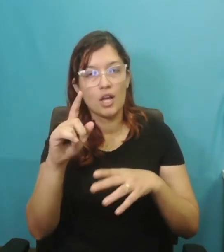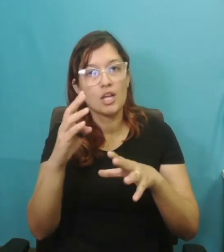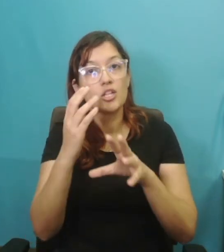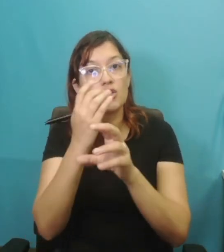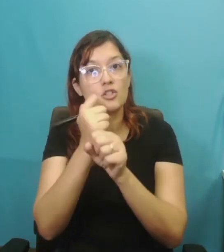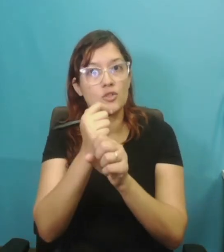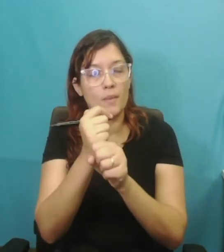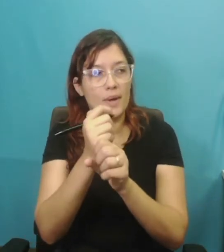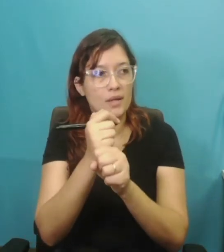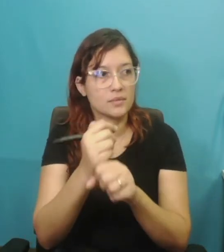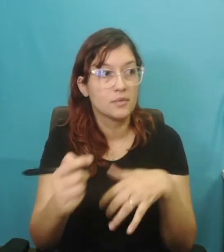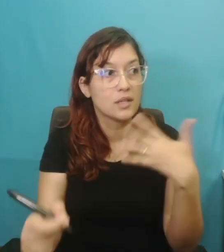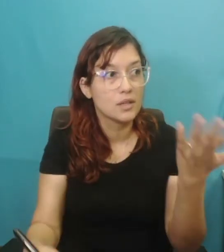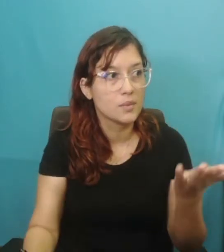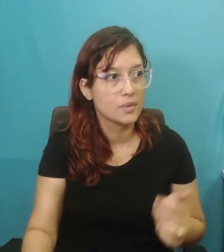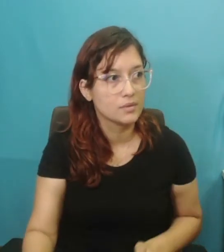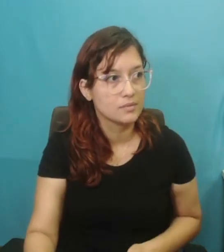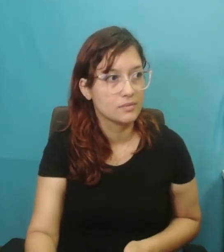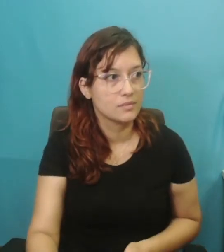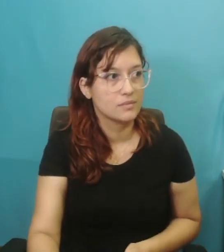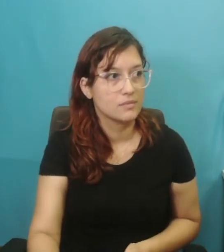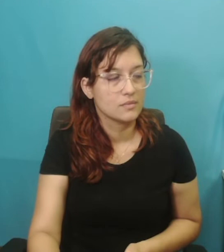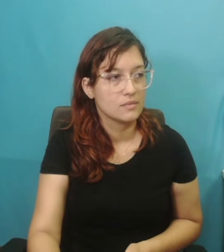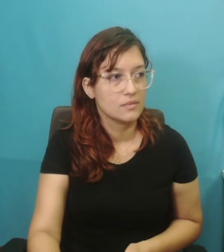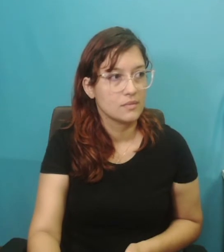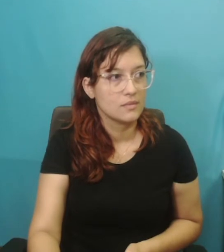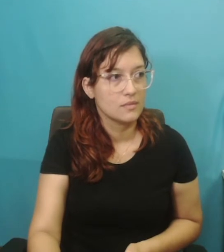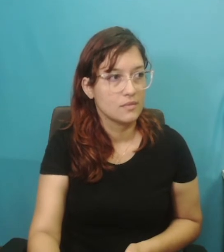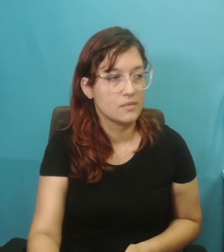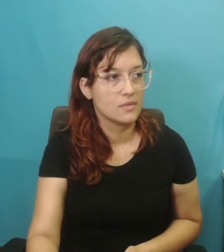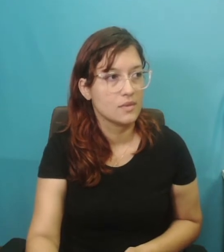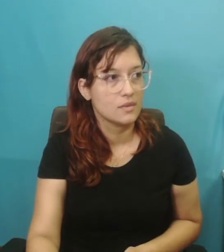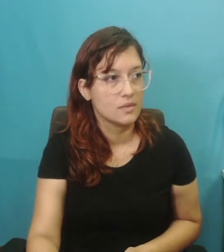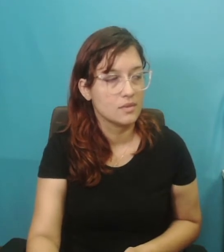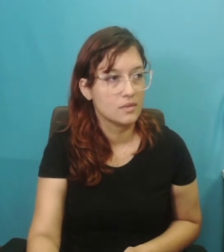é só você somar.